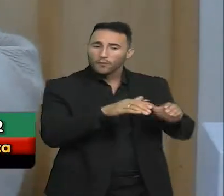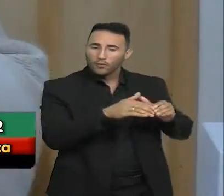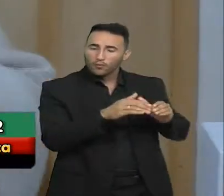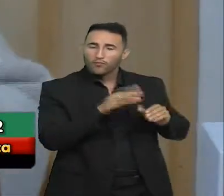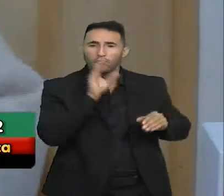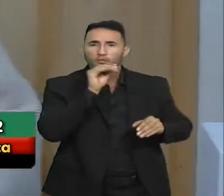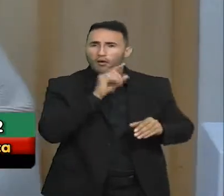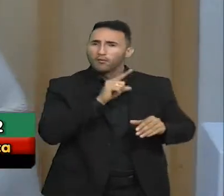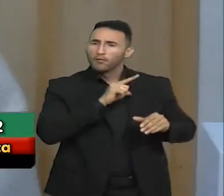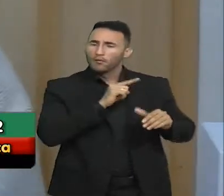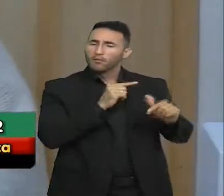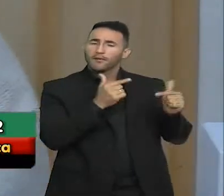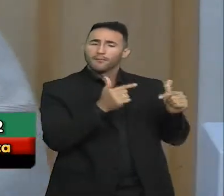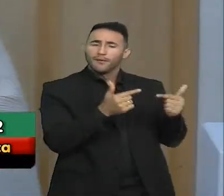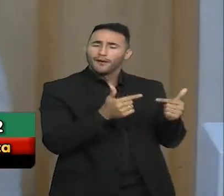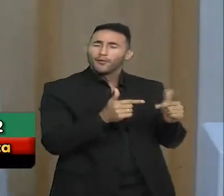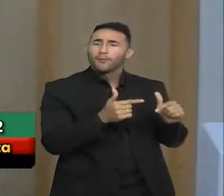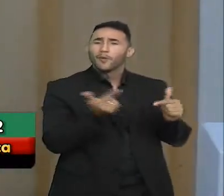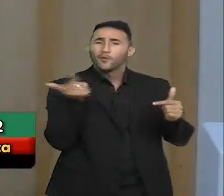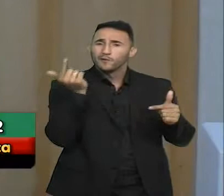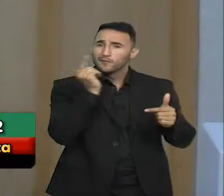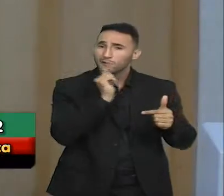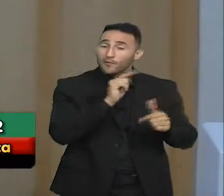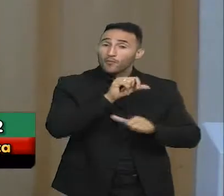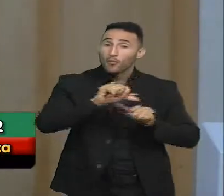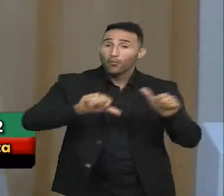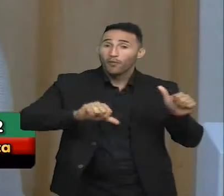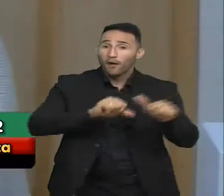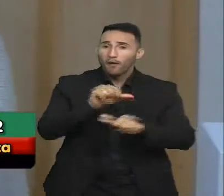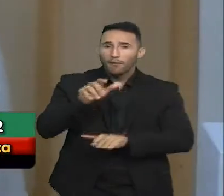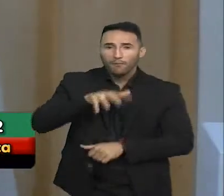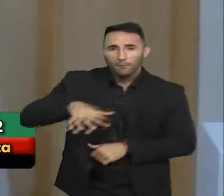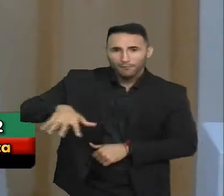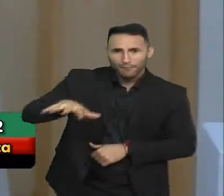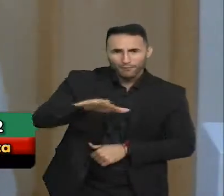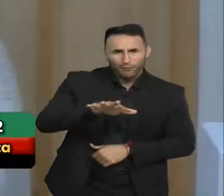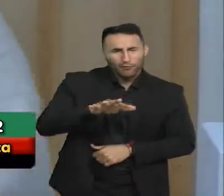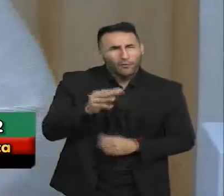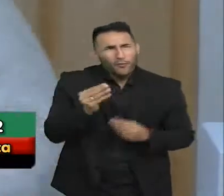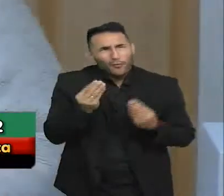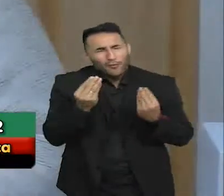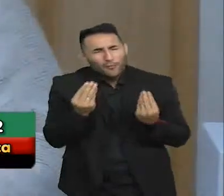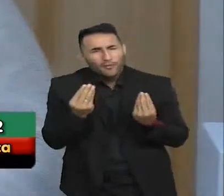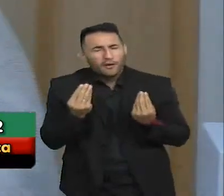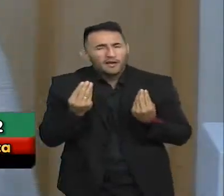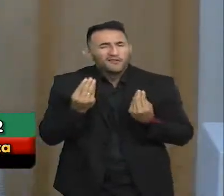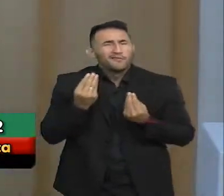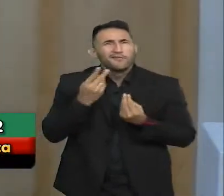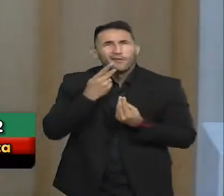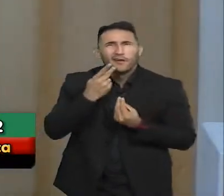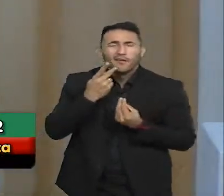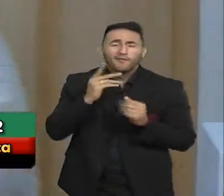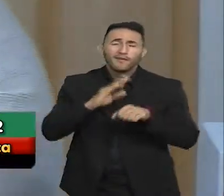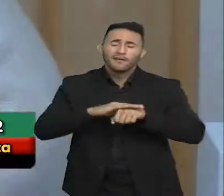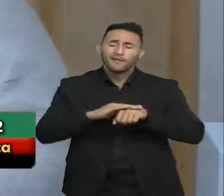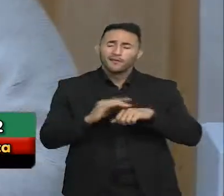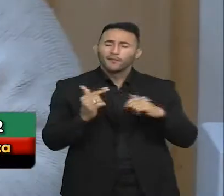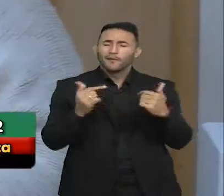que a gente tem trabalhado para que haja mudança no território. Mas, quando a gente fala de fazer os trabalhos, vereadora Juliana,